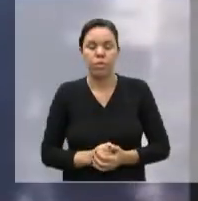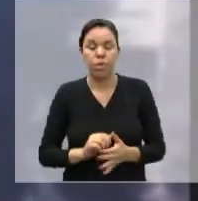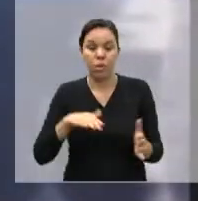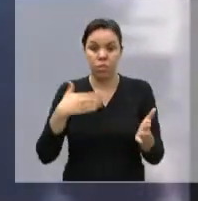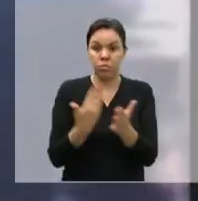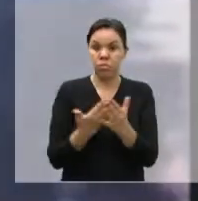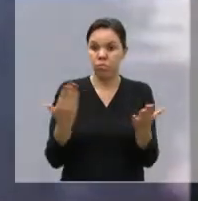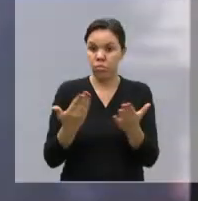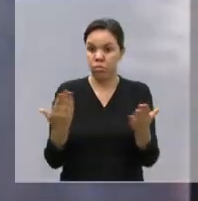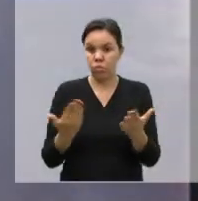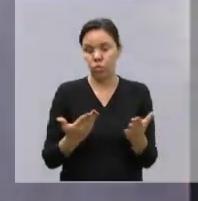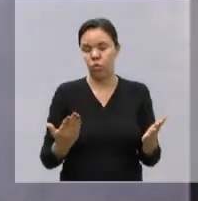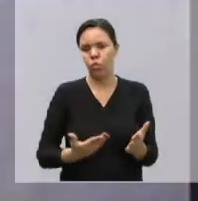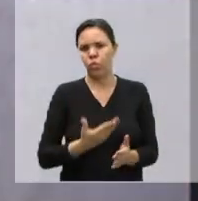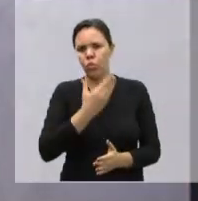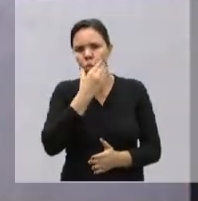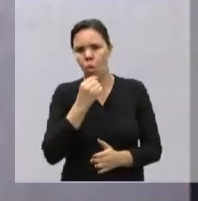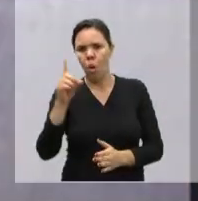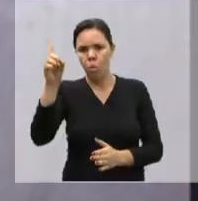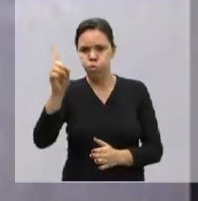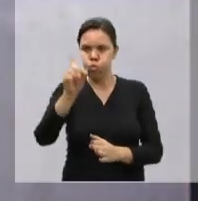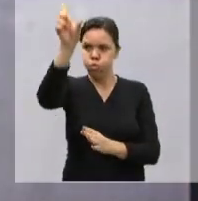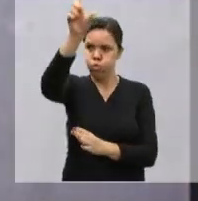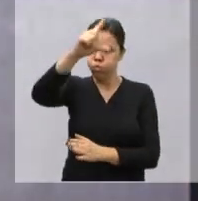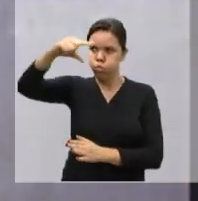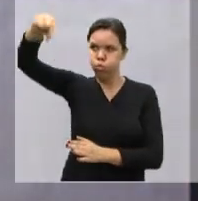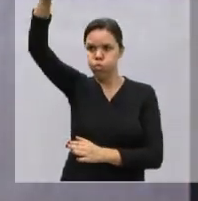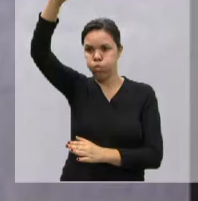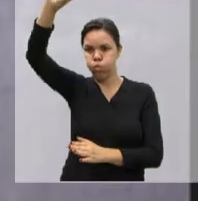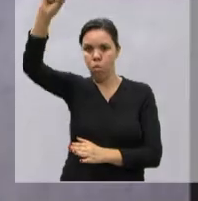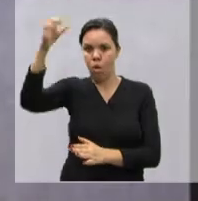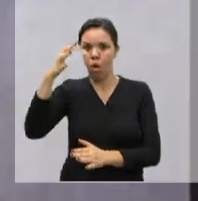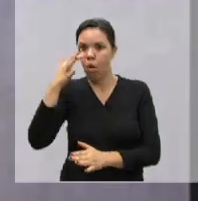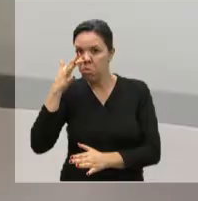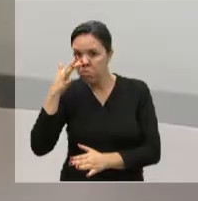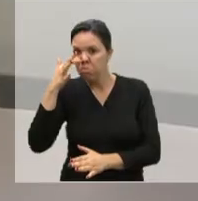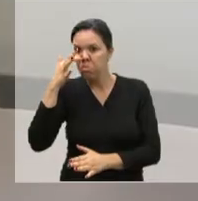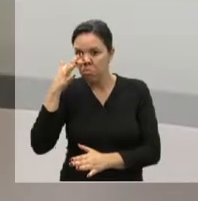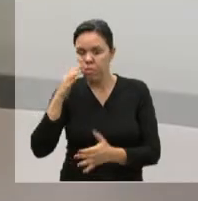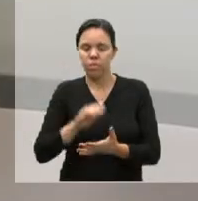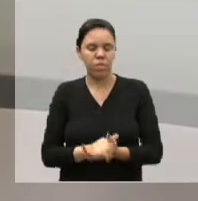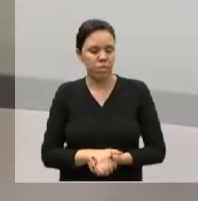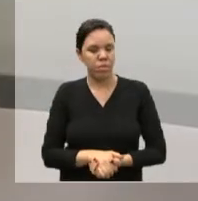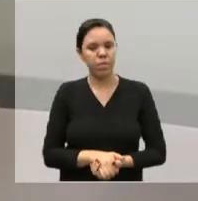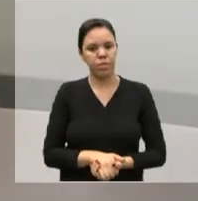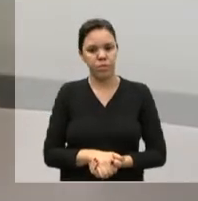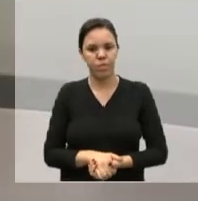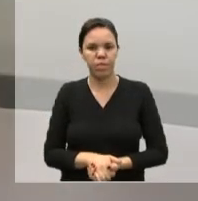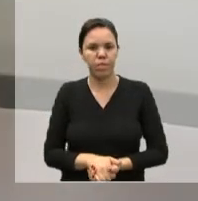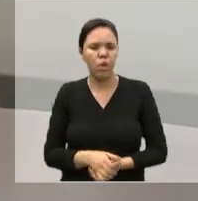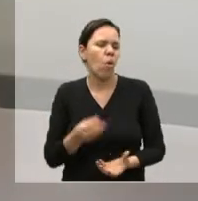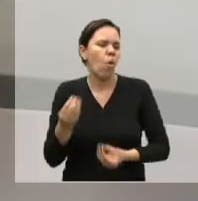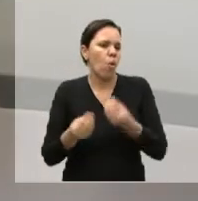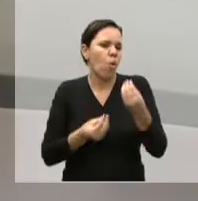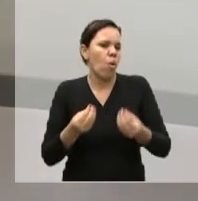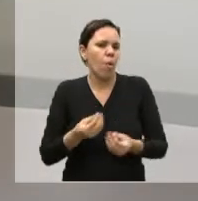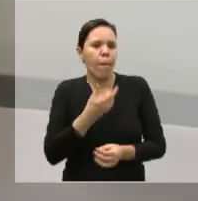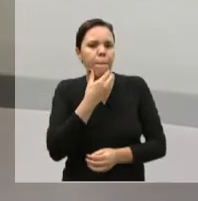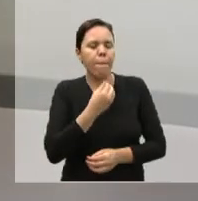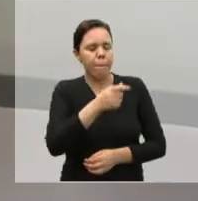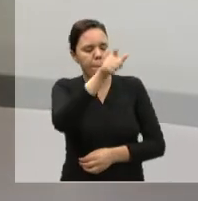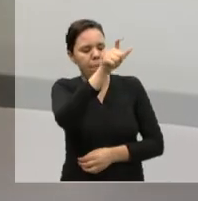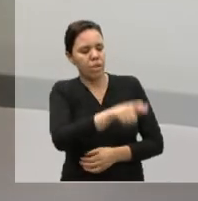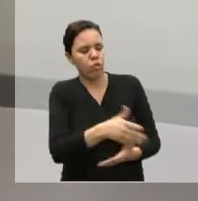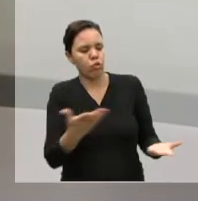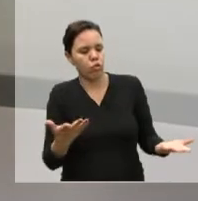Até hoje, a chegada do homem à Lua é motivo de admiração. Olha, assim, saber que o homem pisou